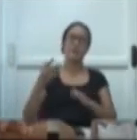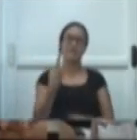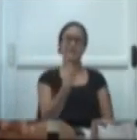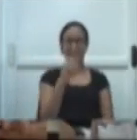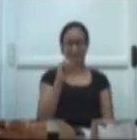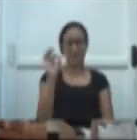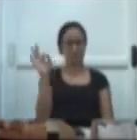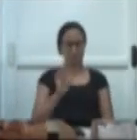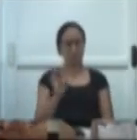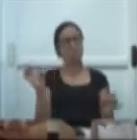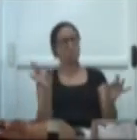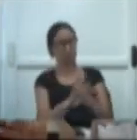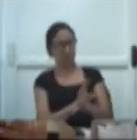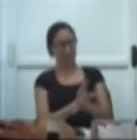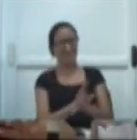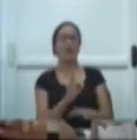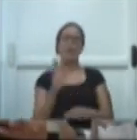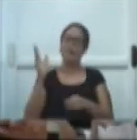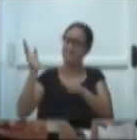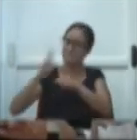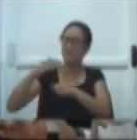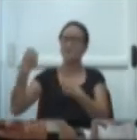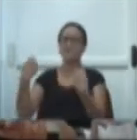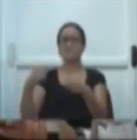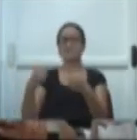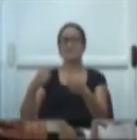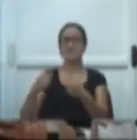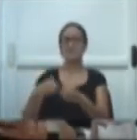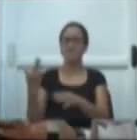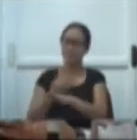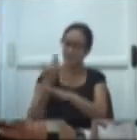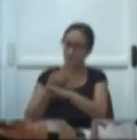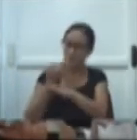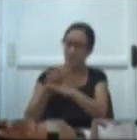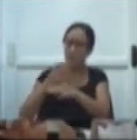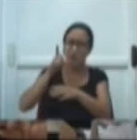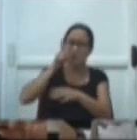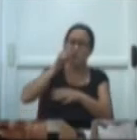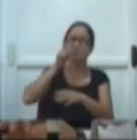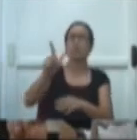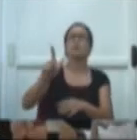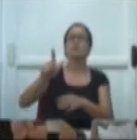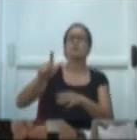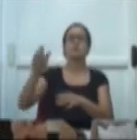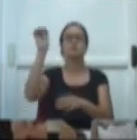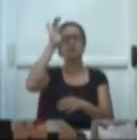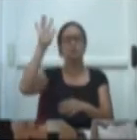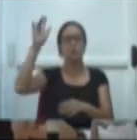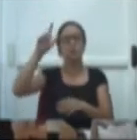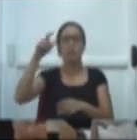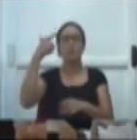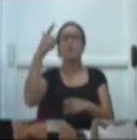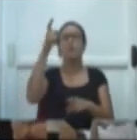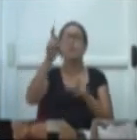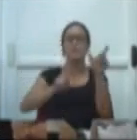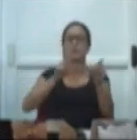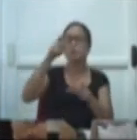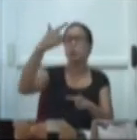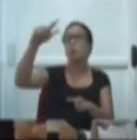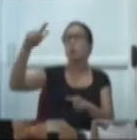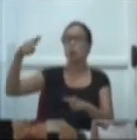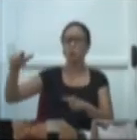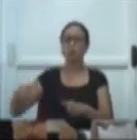Precisamos continuar e, quem sabe, transmitir esse sonho, esse ideal também para outras pessoas que possam ir